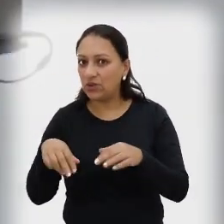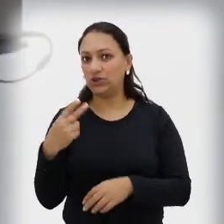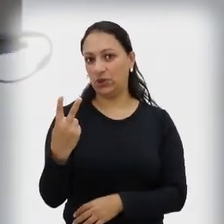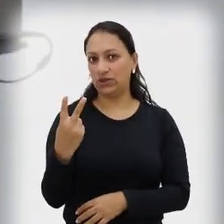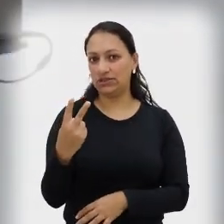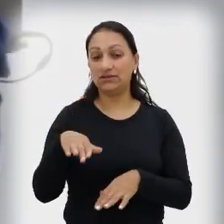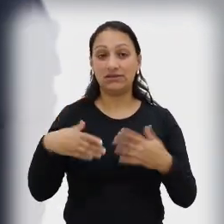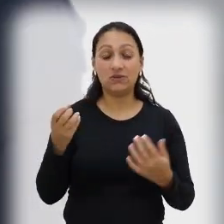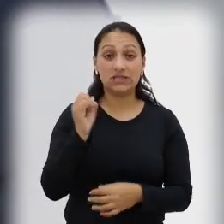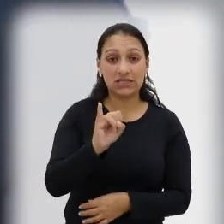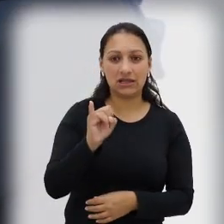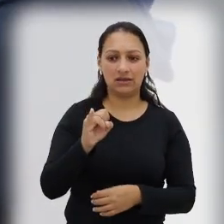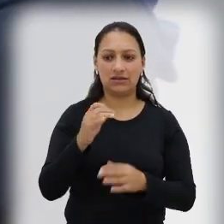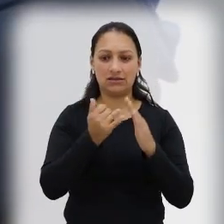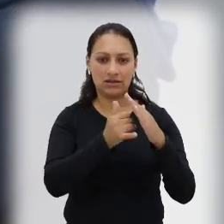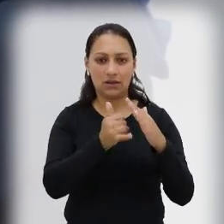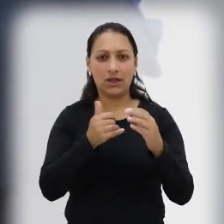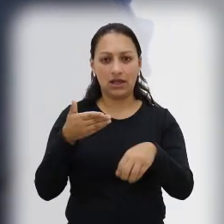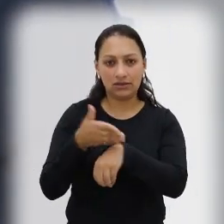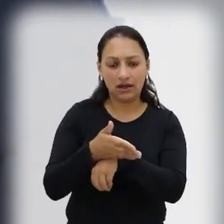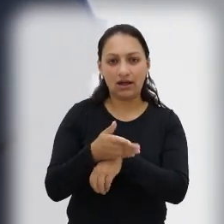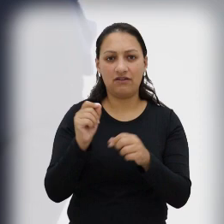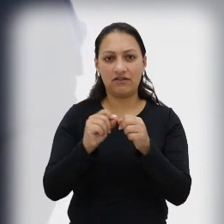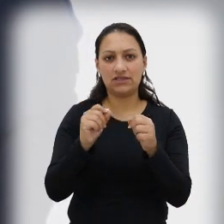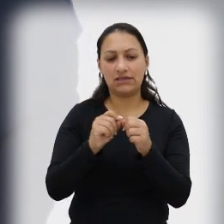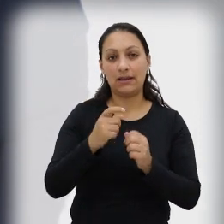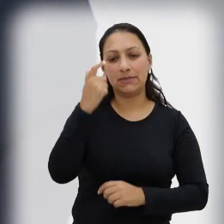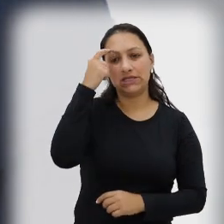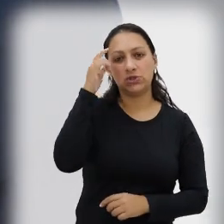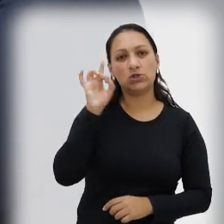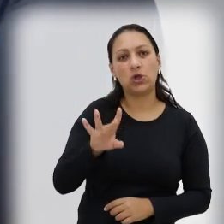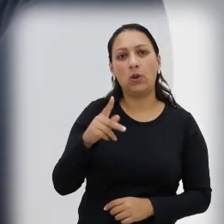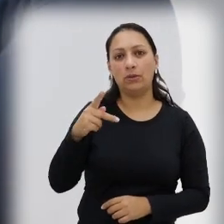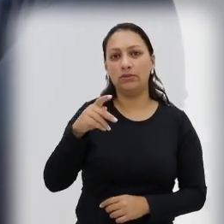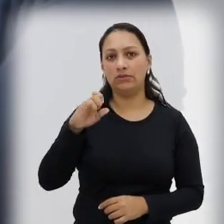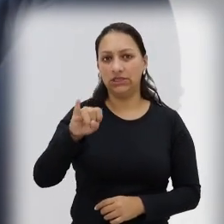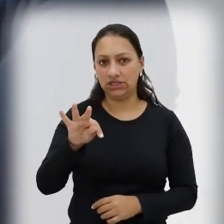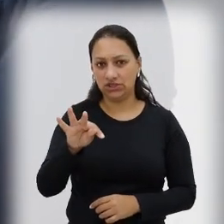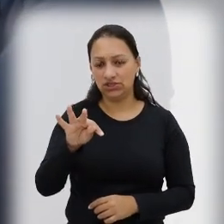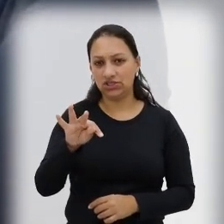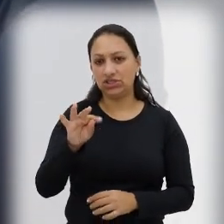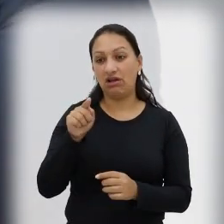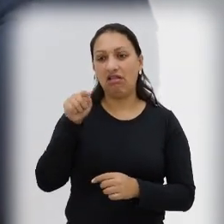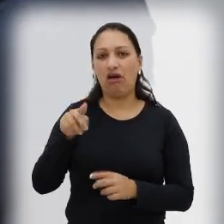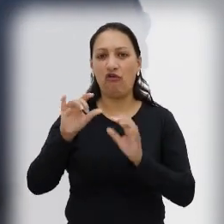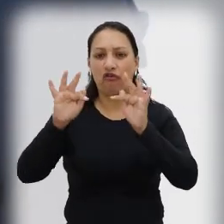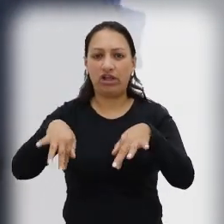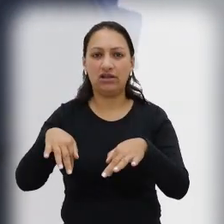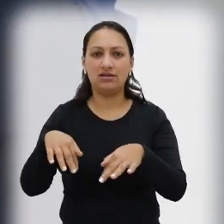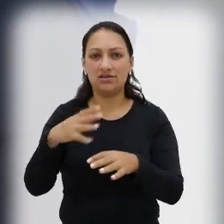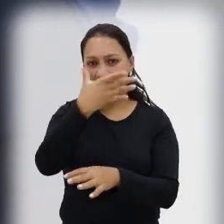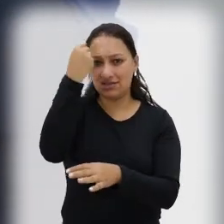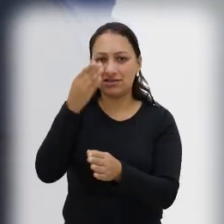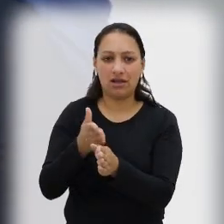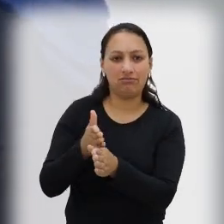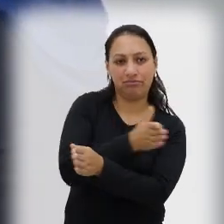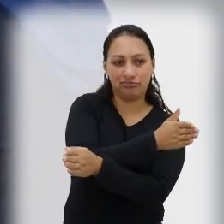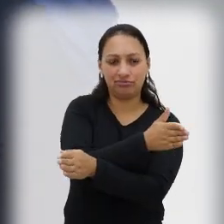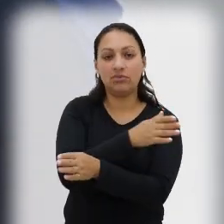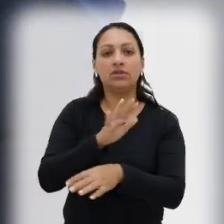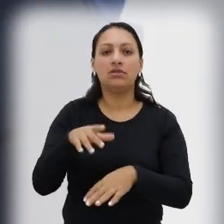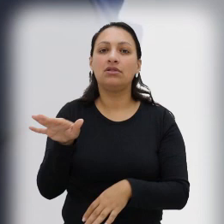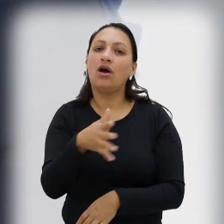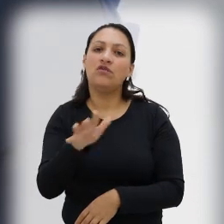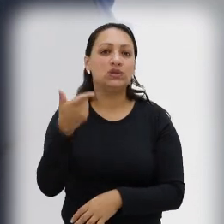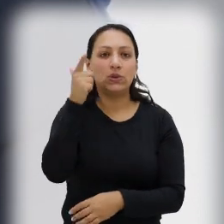se a startup entrar aqui pensando em fazer um baita pitch lá no final e esquecer o meio do caminho, talvez não atinja